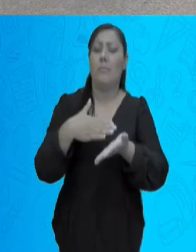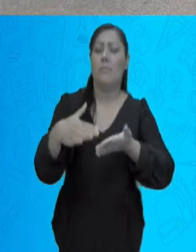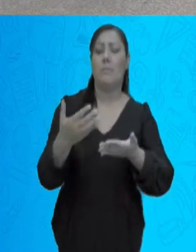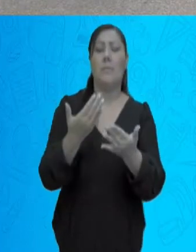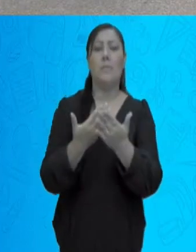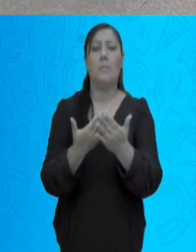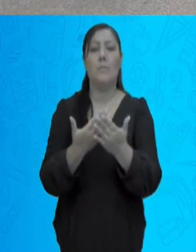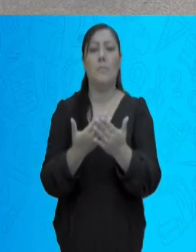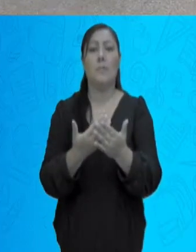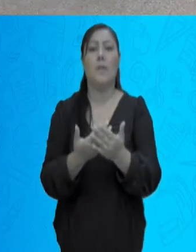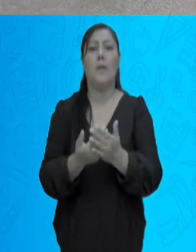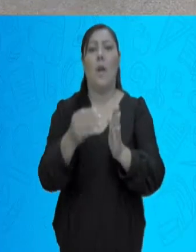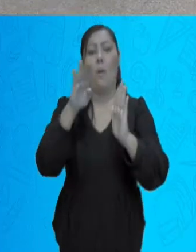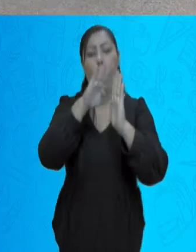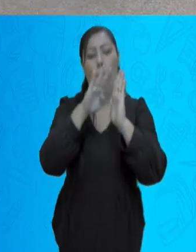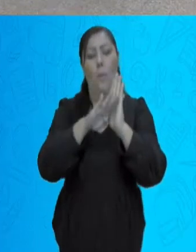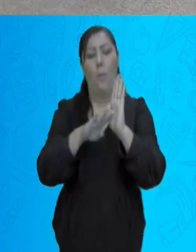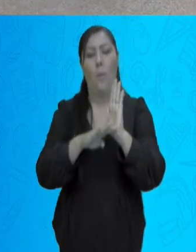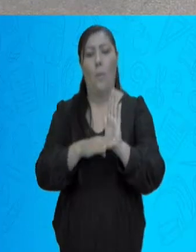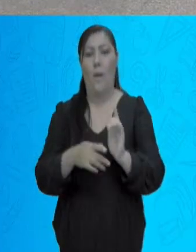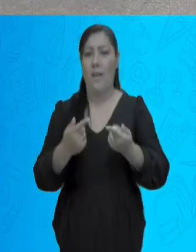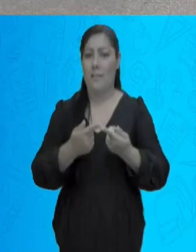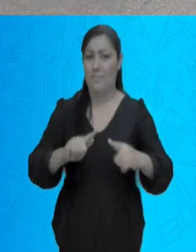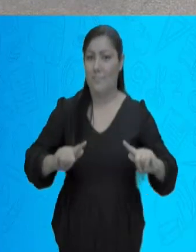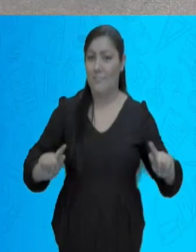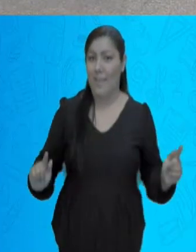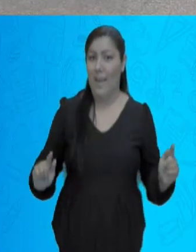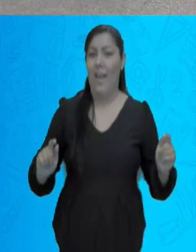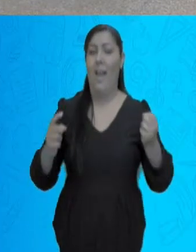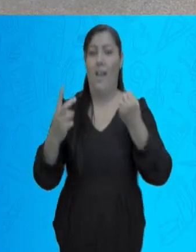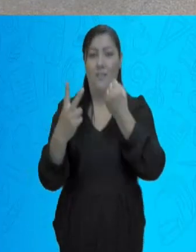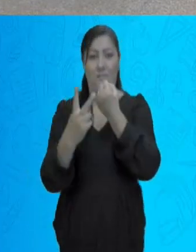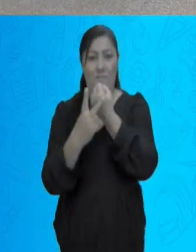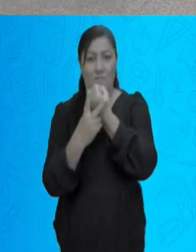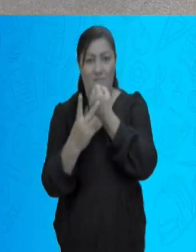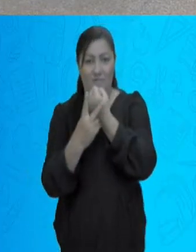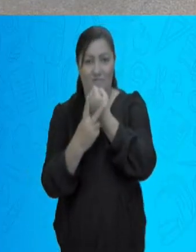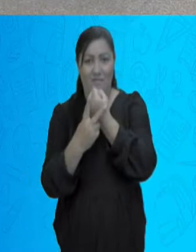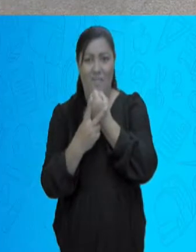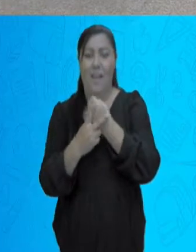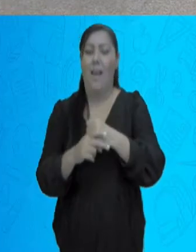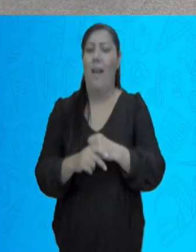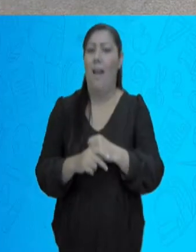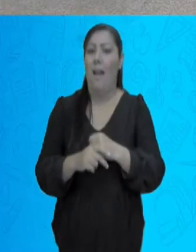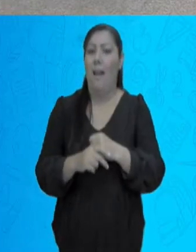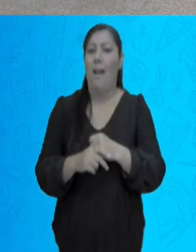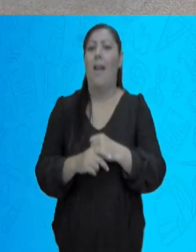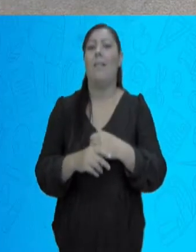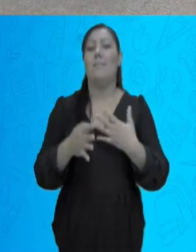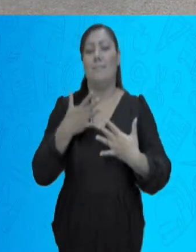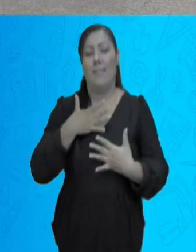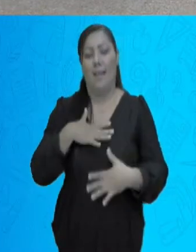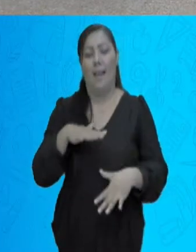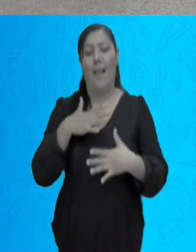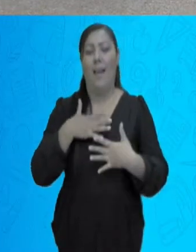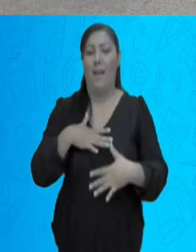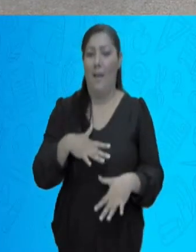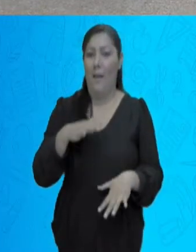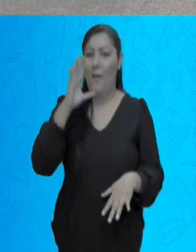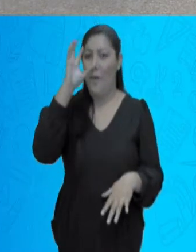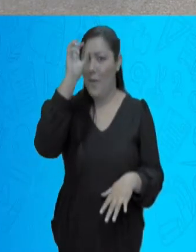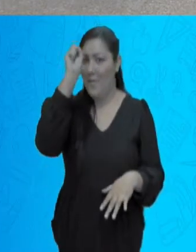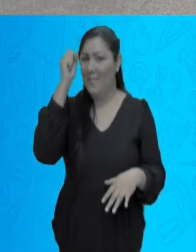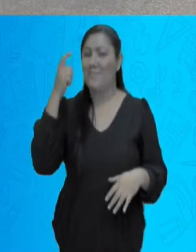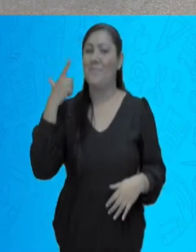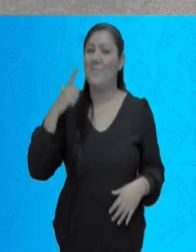classe gramatical verbos. Mas não se assustem, que será possível aprendermos. De